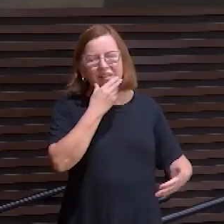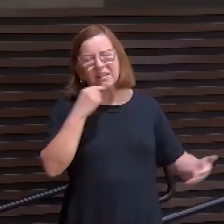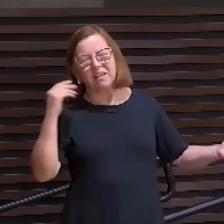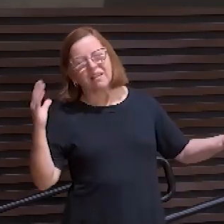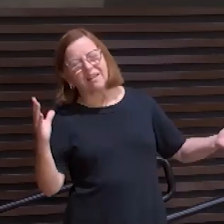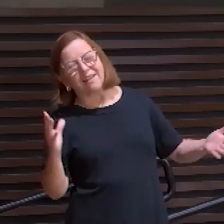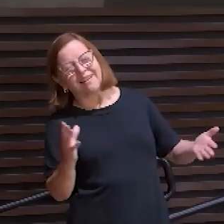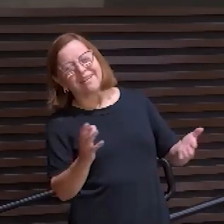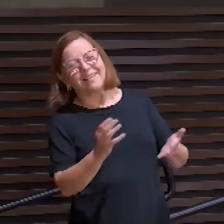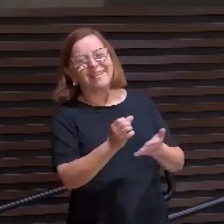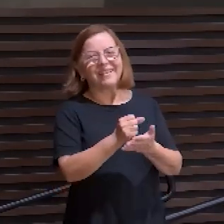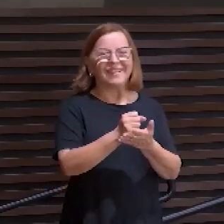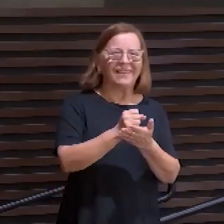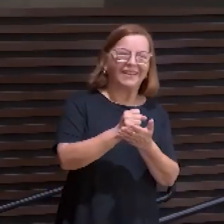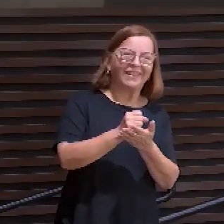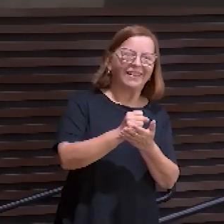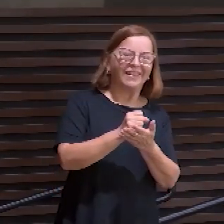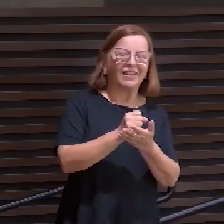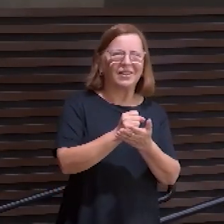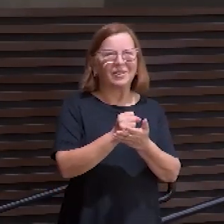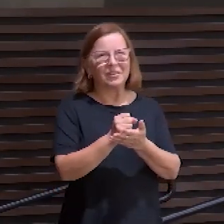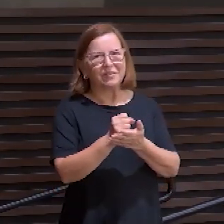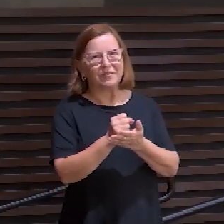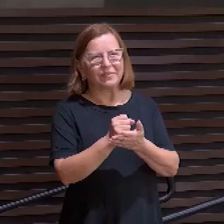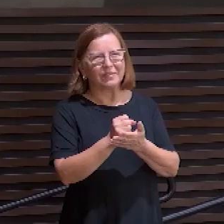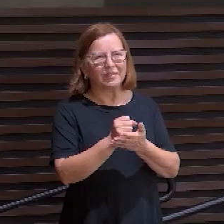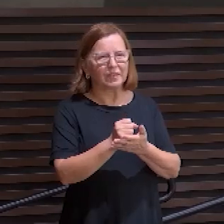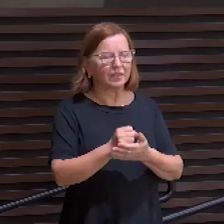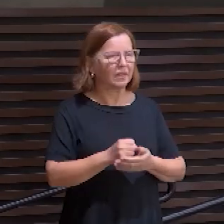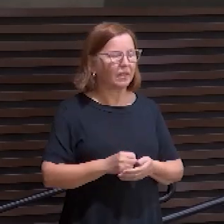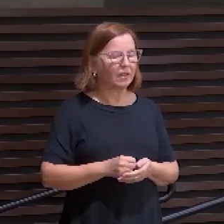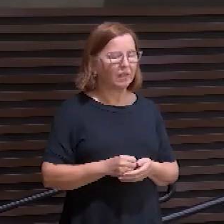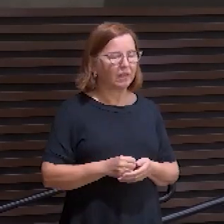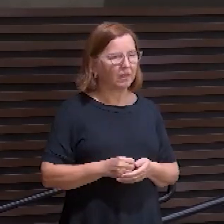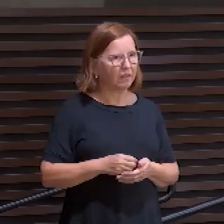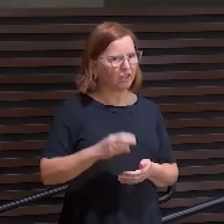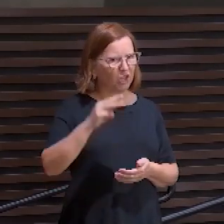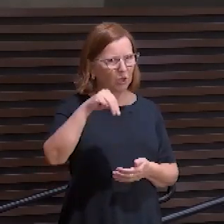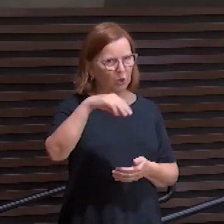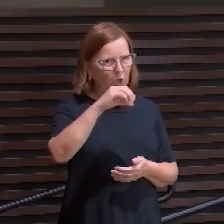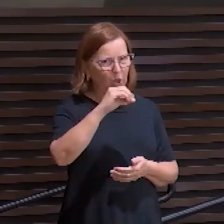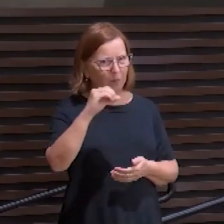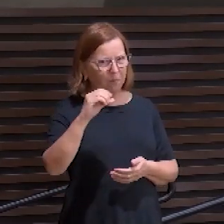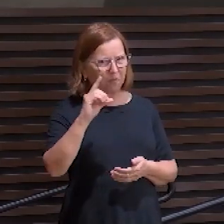meu Salvador." O Moody falou: "Cala a boca, seu bêbado."